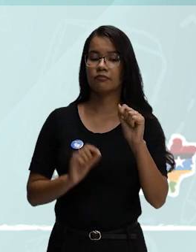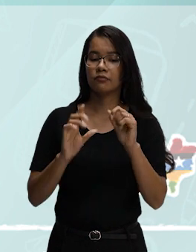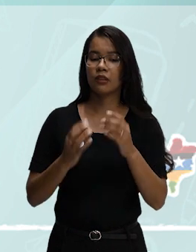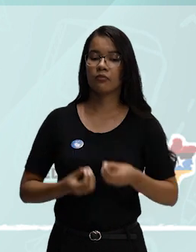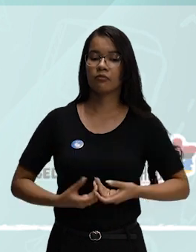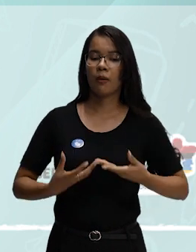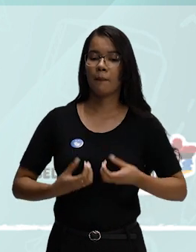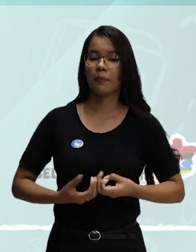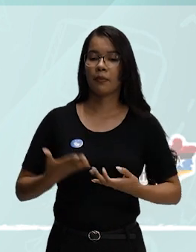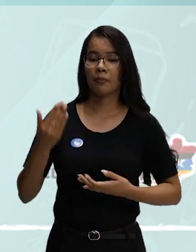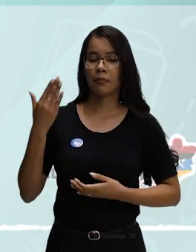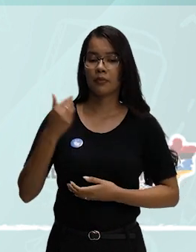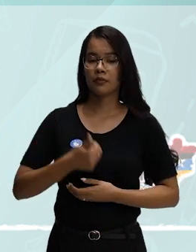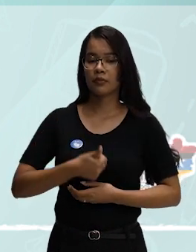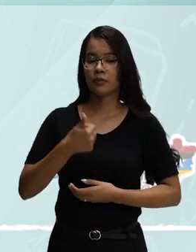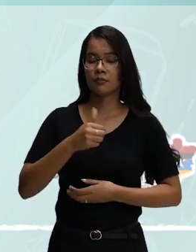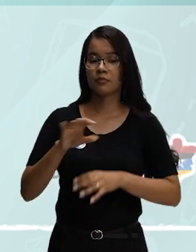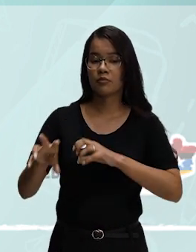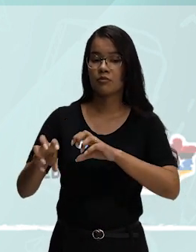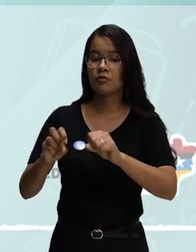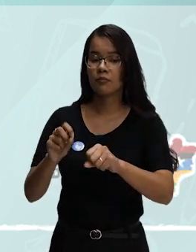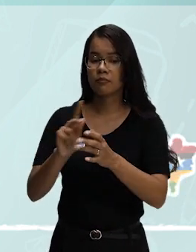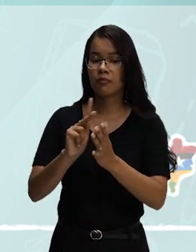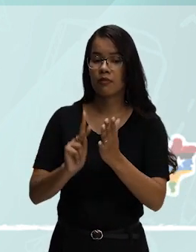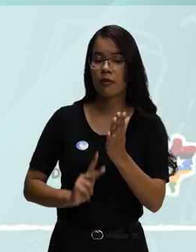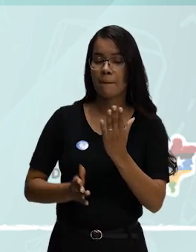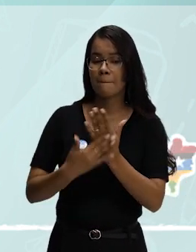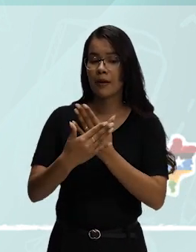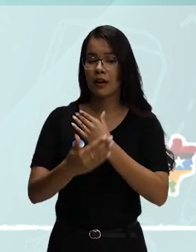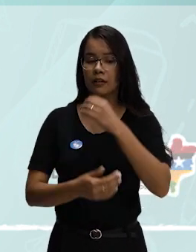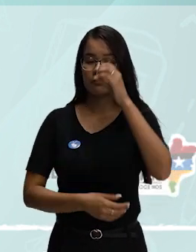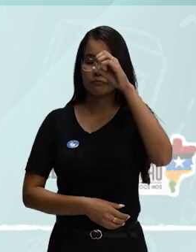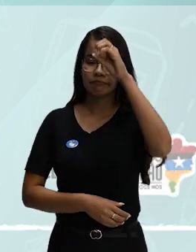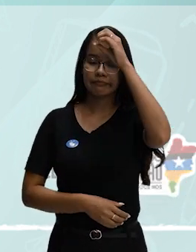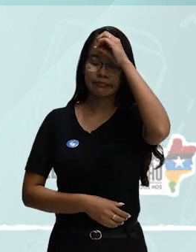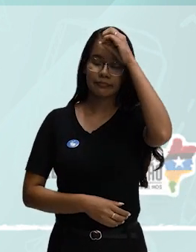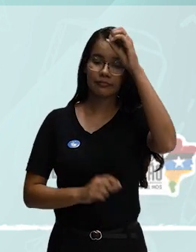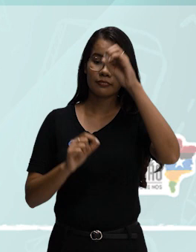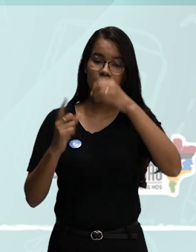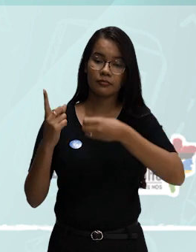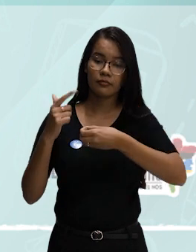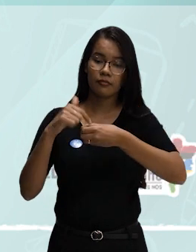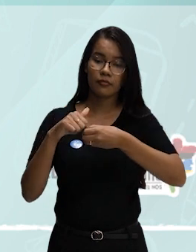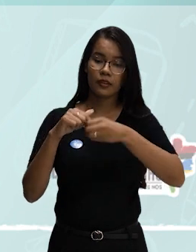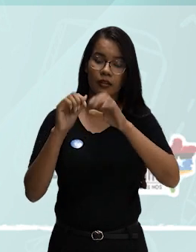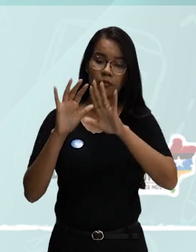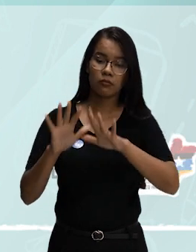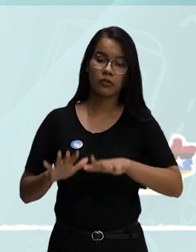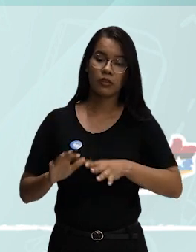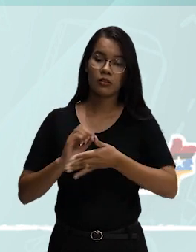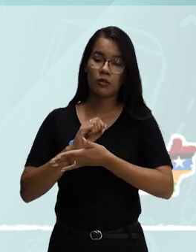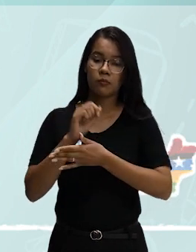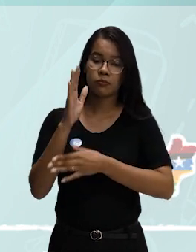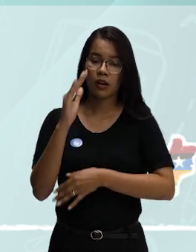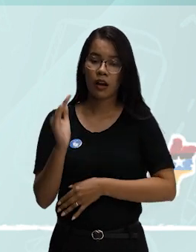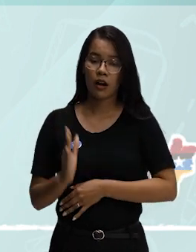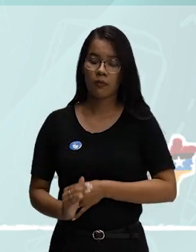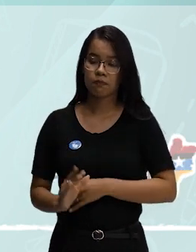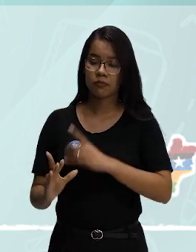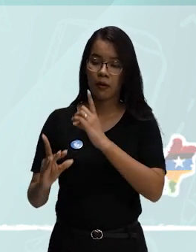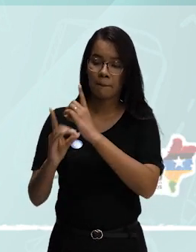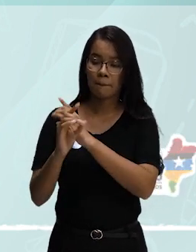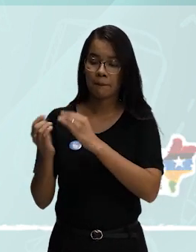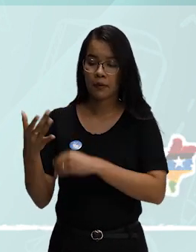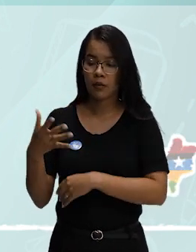Uma poesia mais ingênua. Primitivo, gente, aquilo que é do início, né? Vamos voltar aqui para as origens do Brasil. De redescoberta